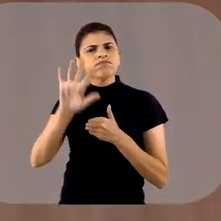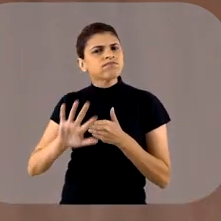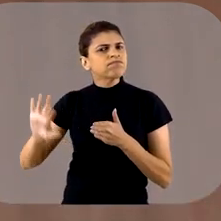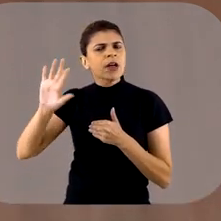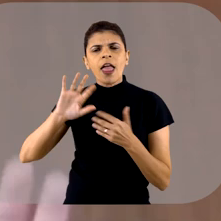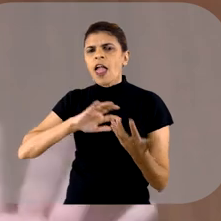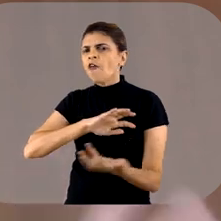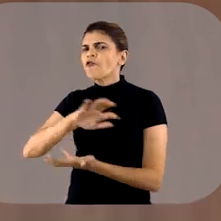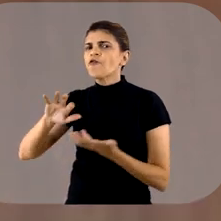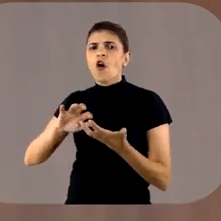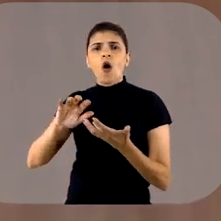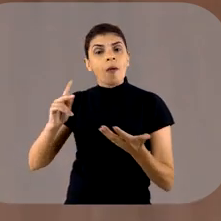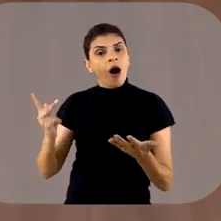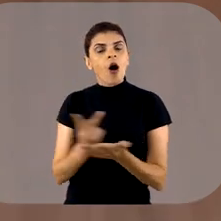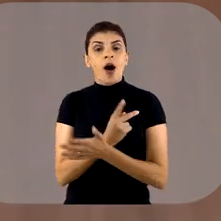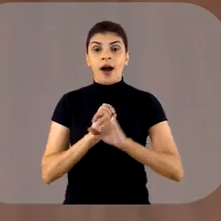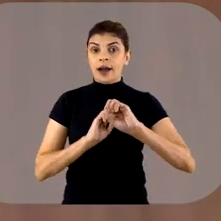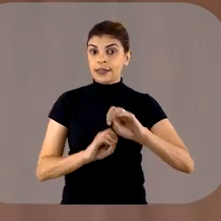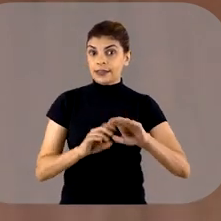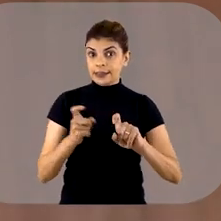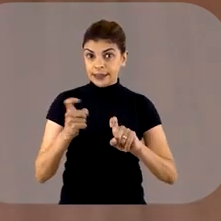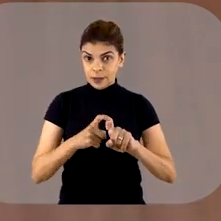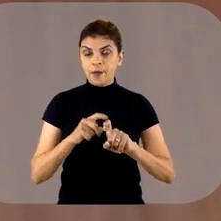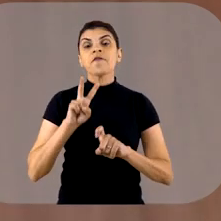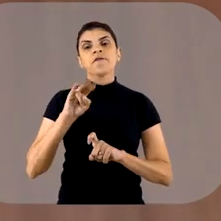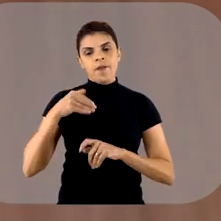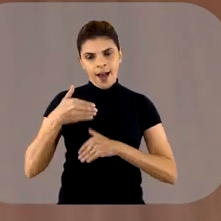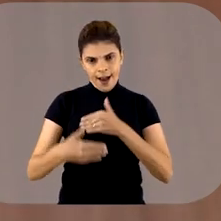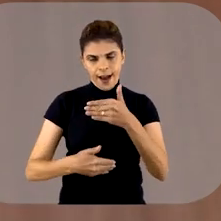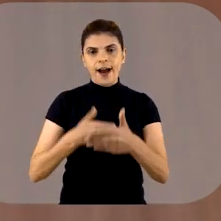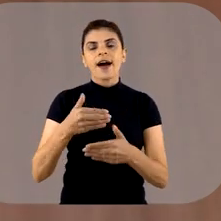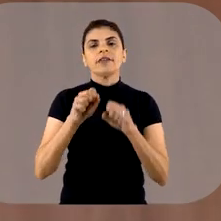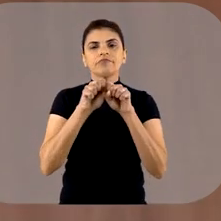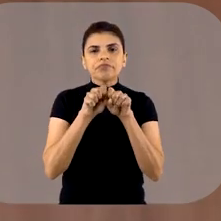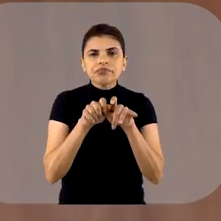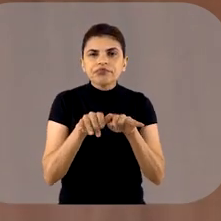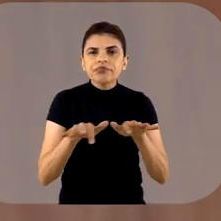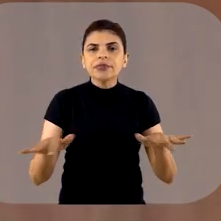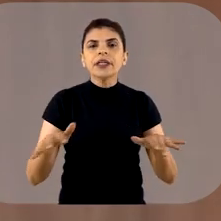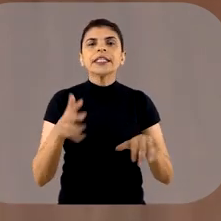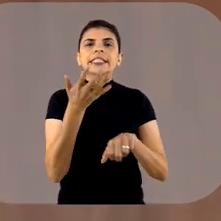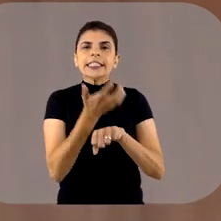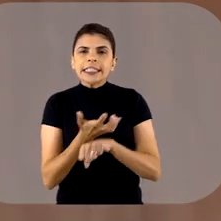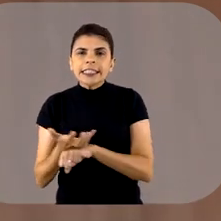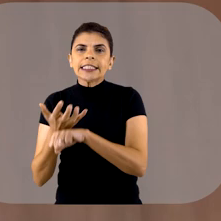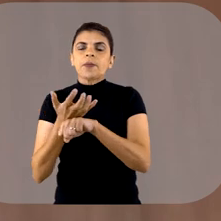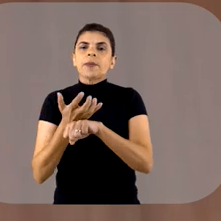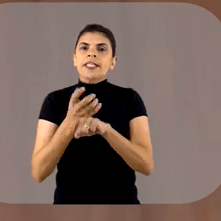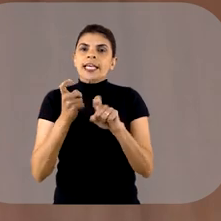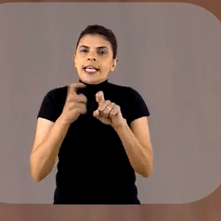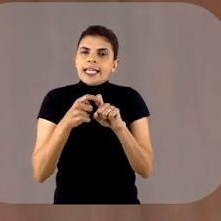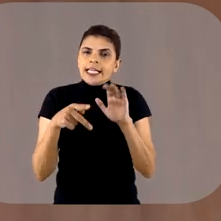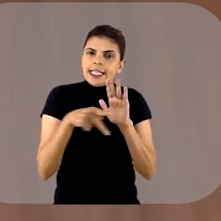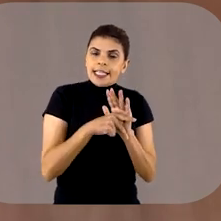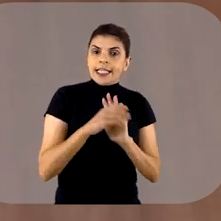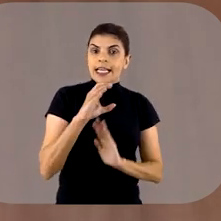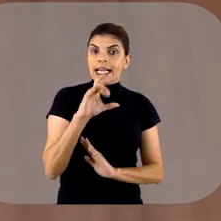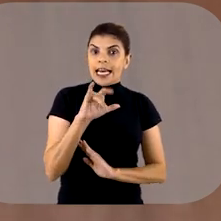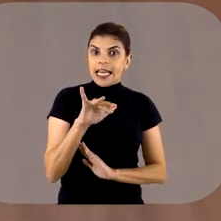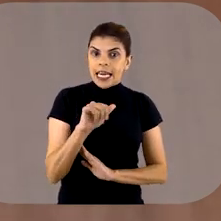outra configuração uma grande reforma que acontece no ensino médico e que vai ensejar a multiplicação da das disciplinas eh clínicas